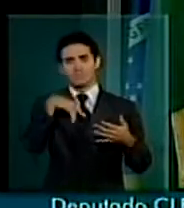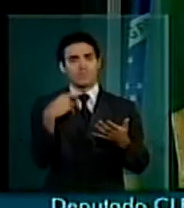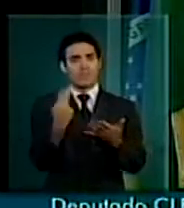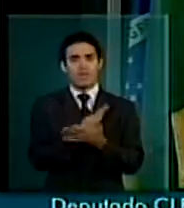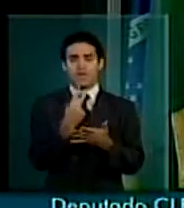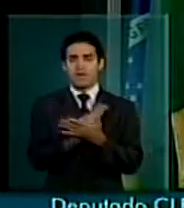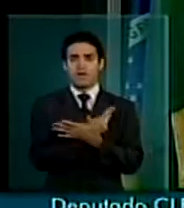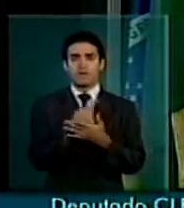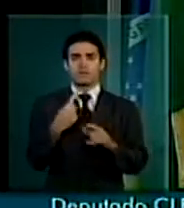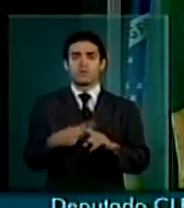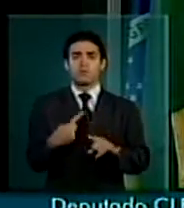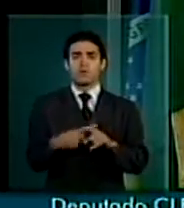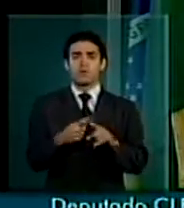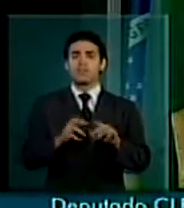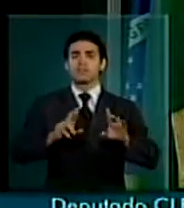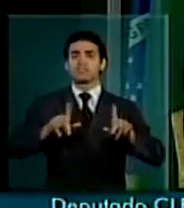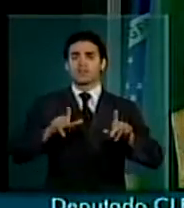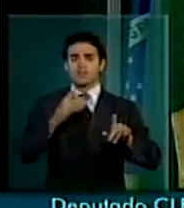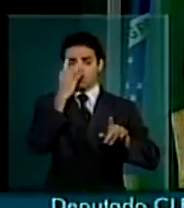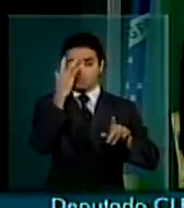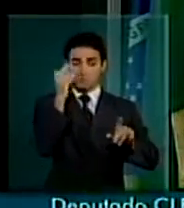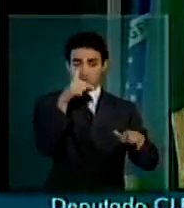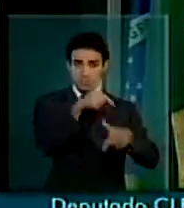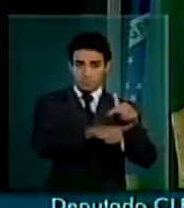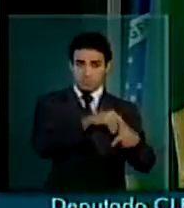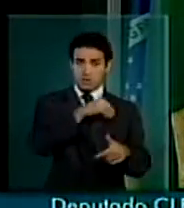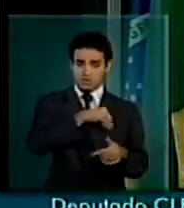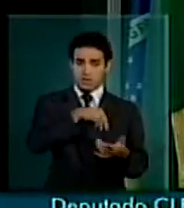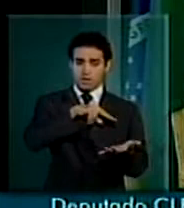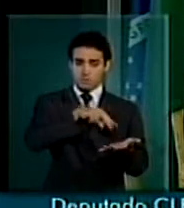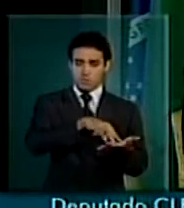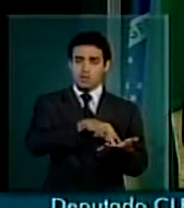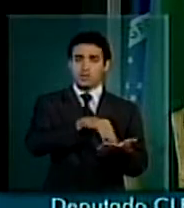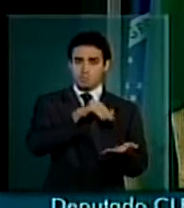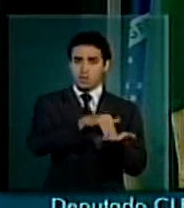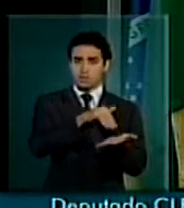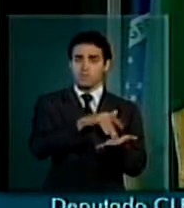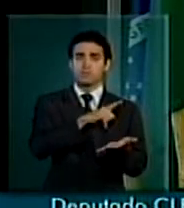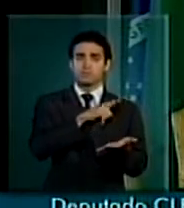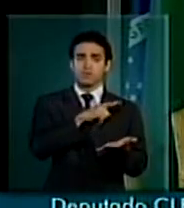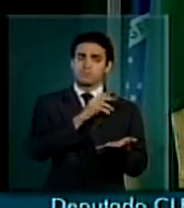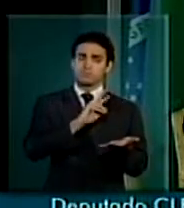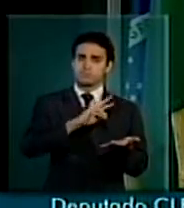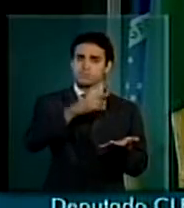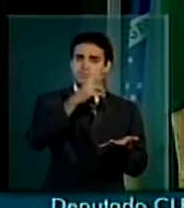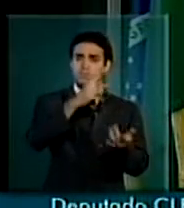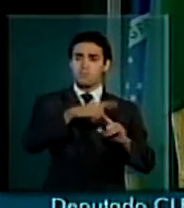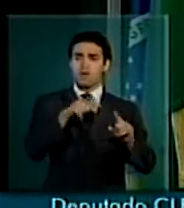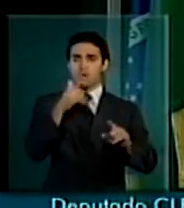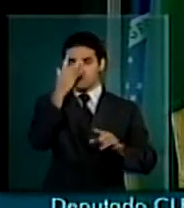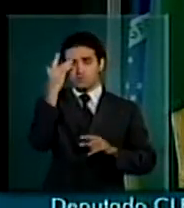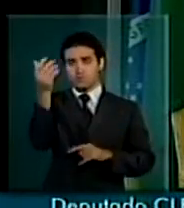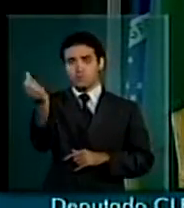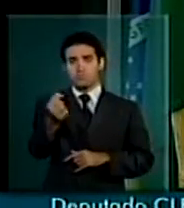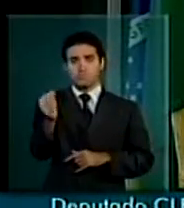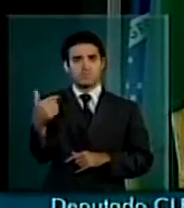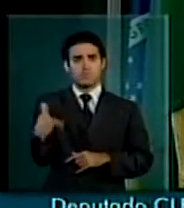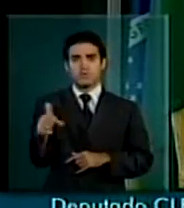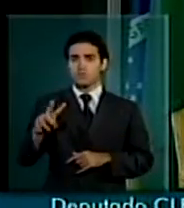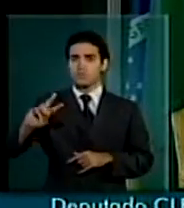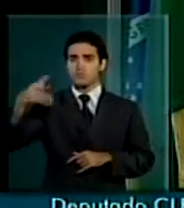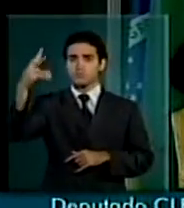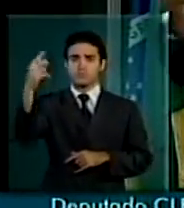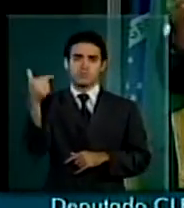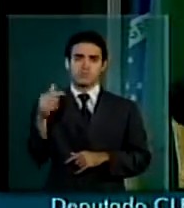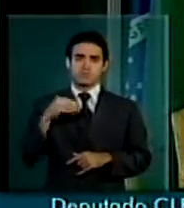índice diferenciado aos trabalhadores, aos aposentados da ativa, aos trabalhadores de modo geral, colocando correções